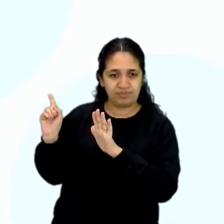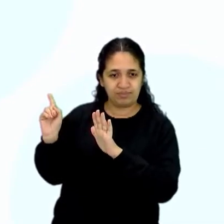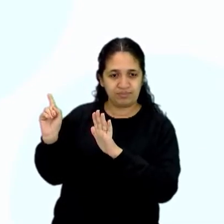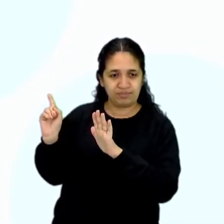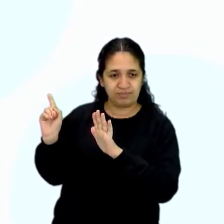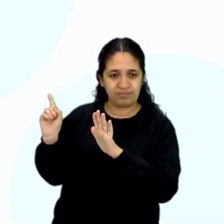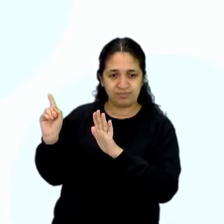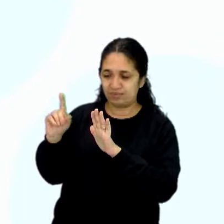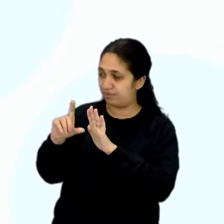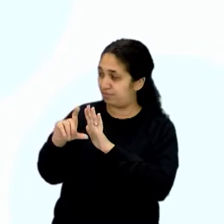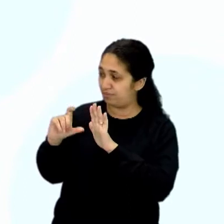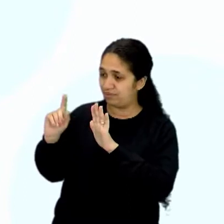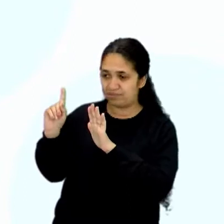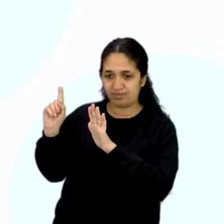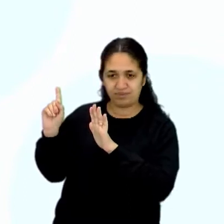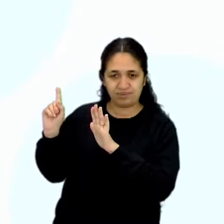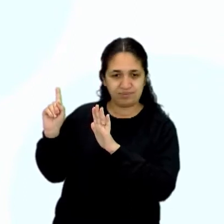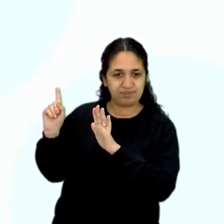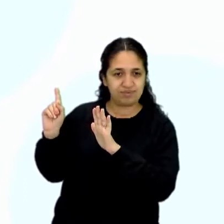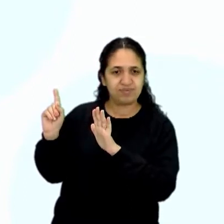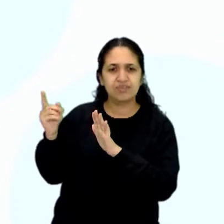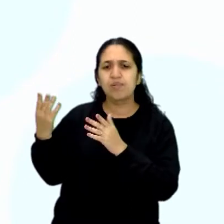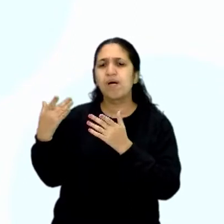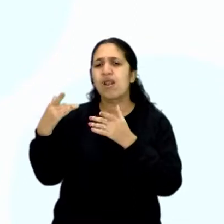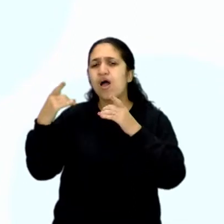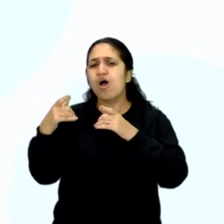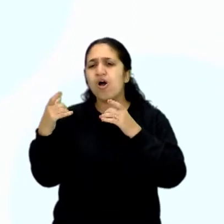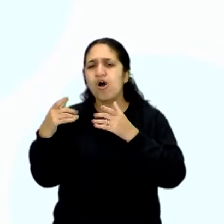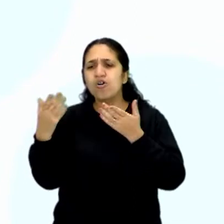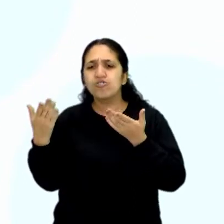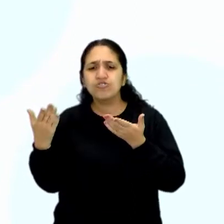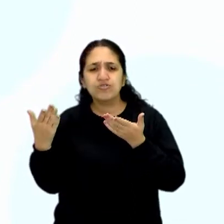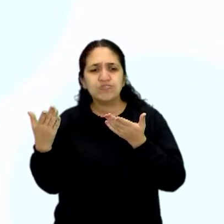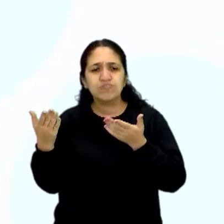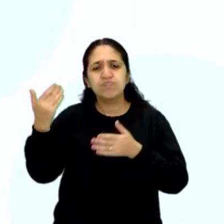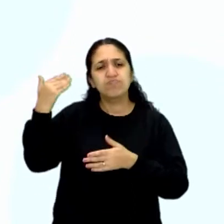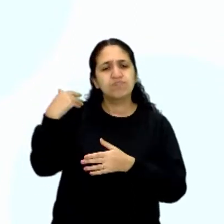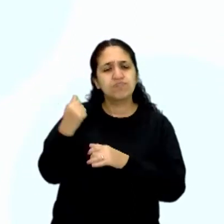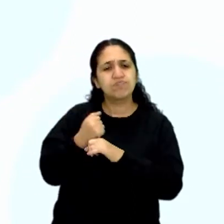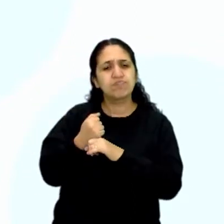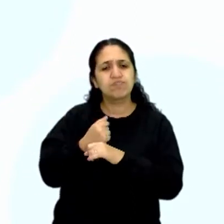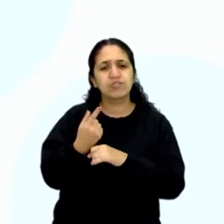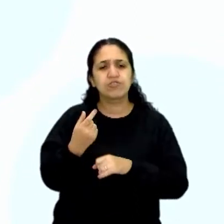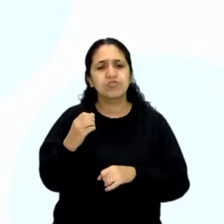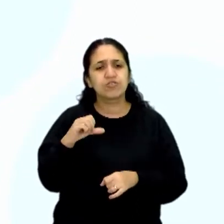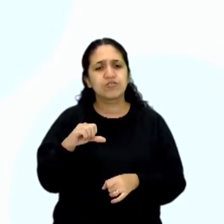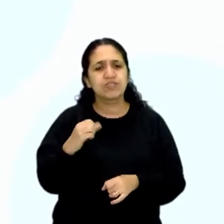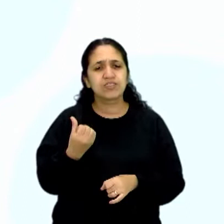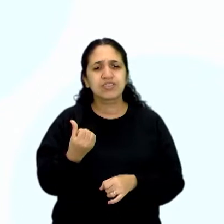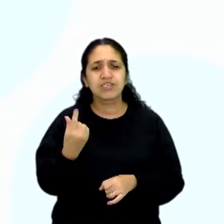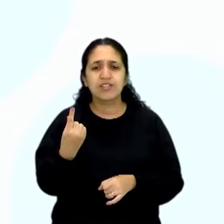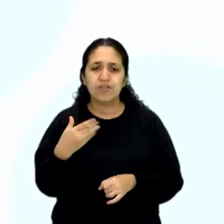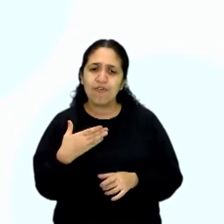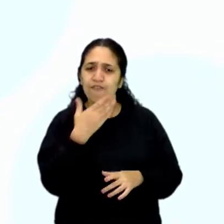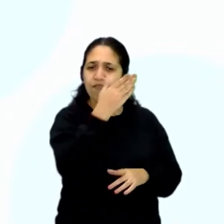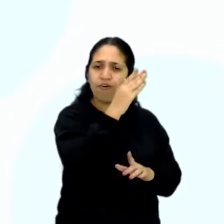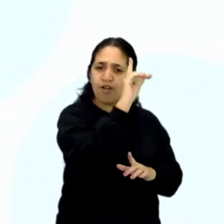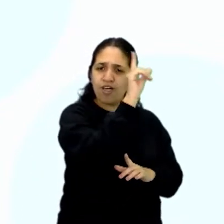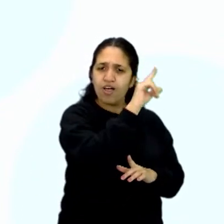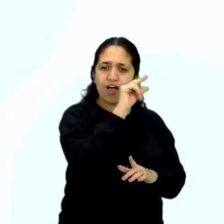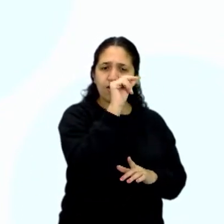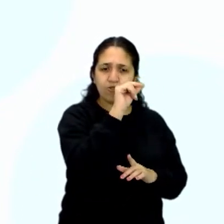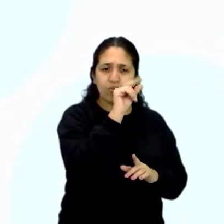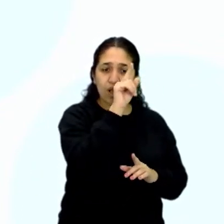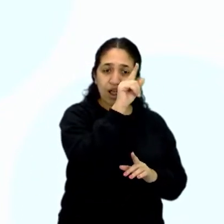E aqui também, ó. Para onde vamos? Desde 1961, pisamos na Lua.